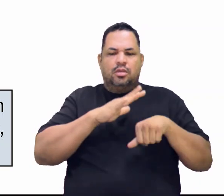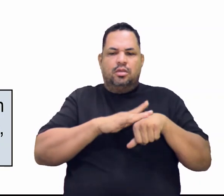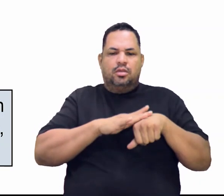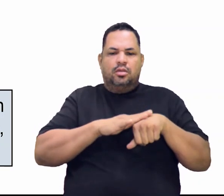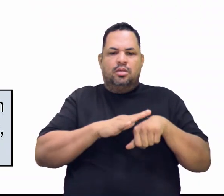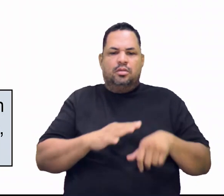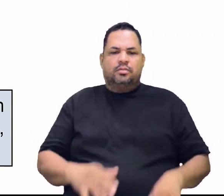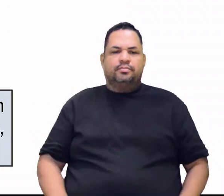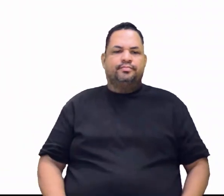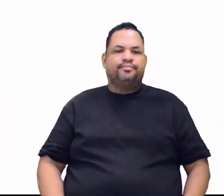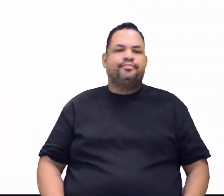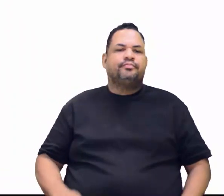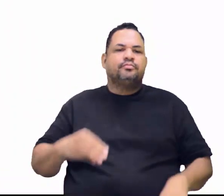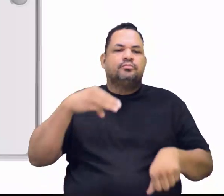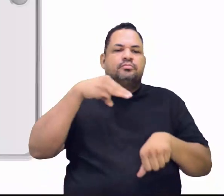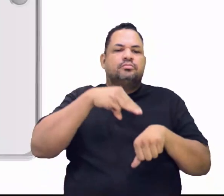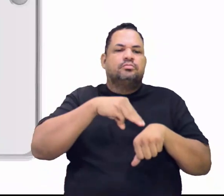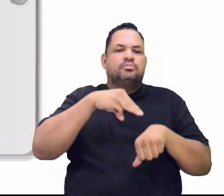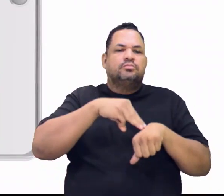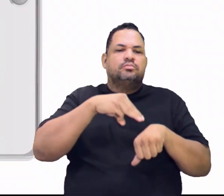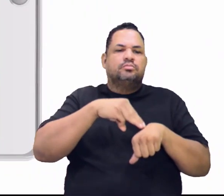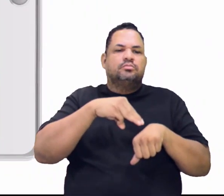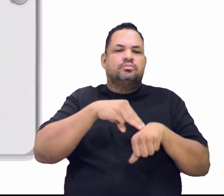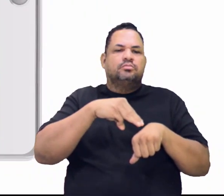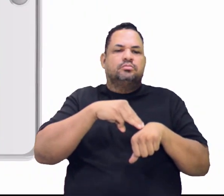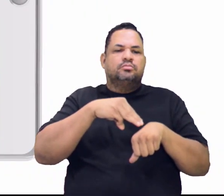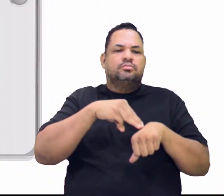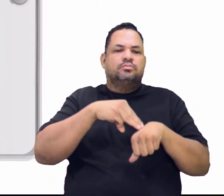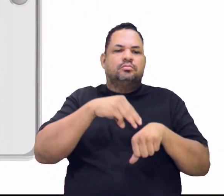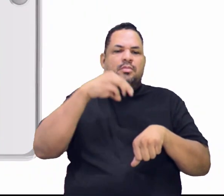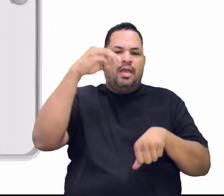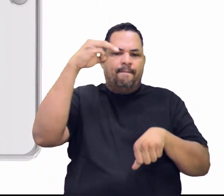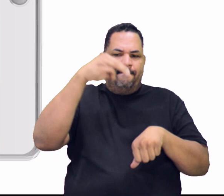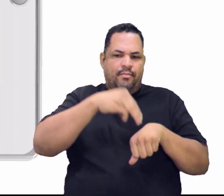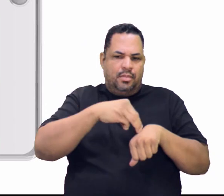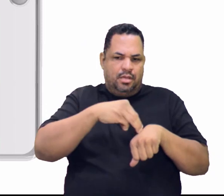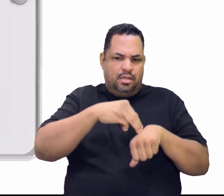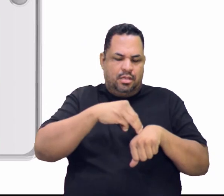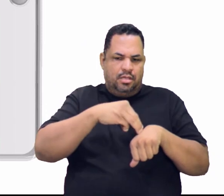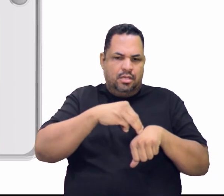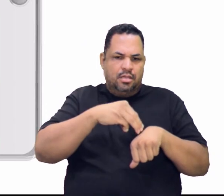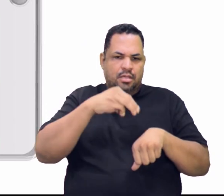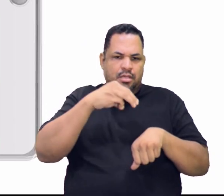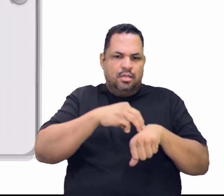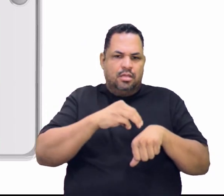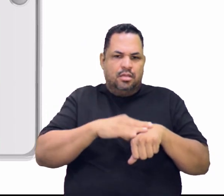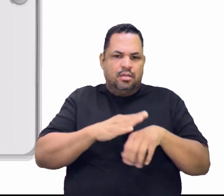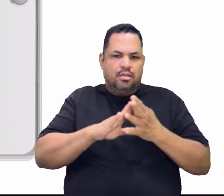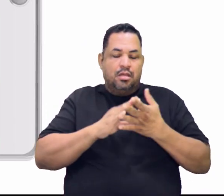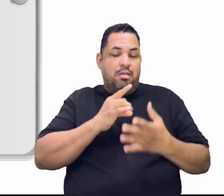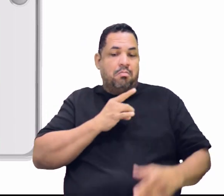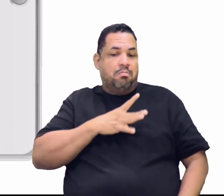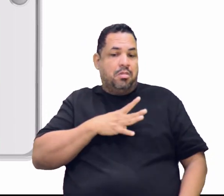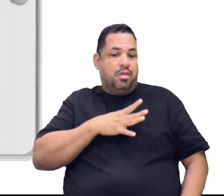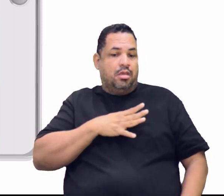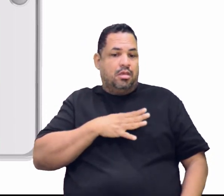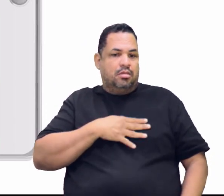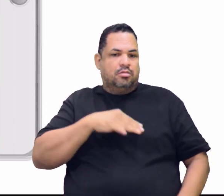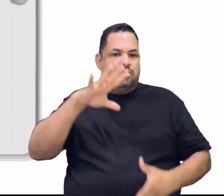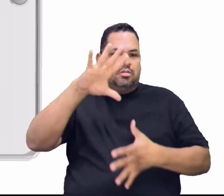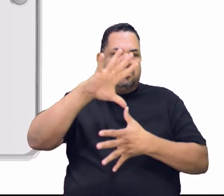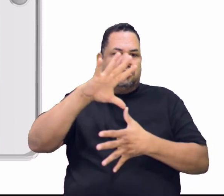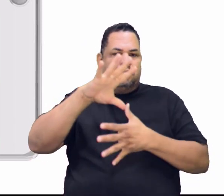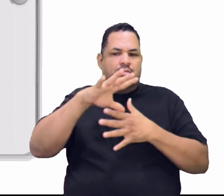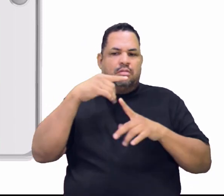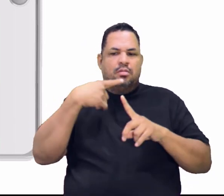A malária, quando foi falado aqui, ó, a malária, ela é vista como o terror das